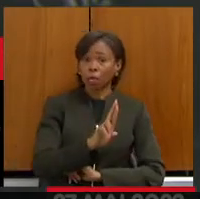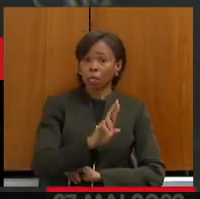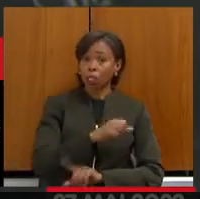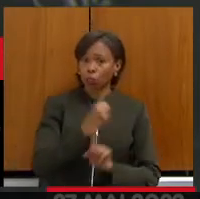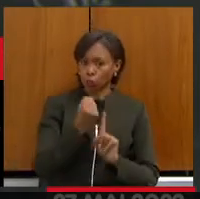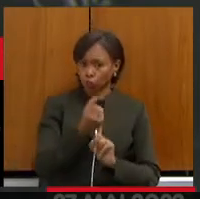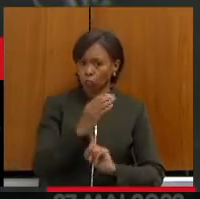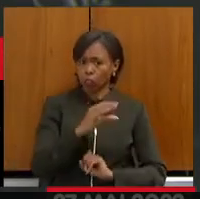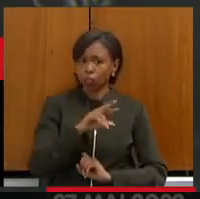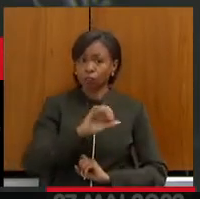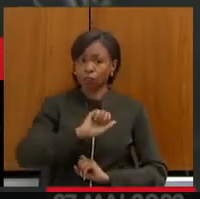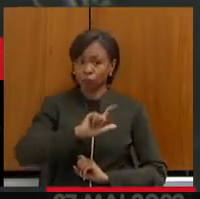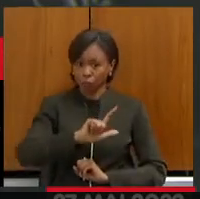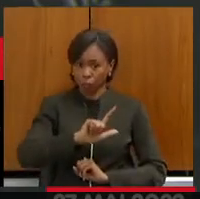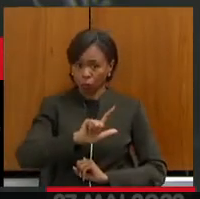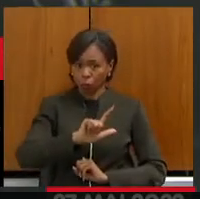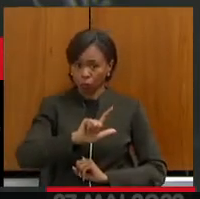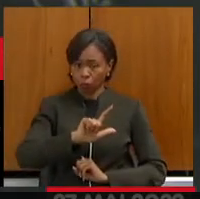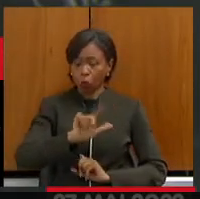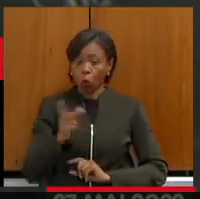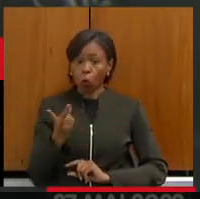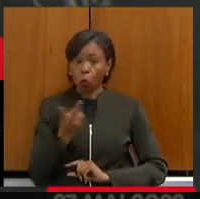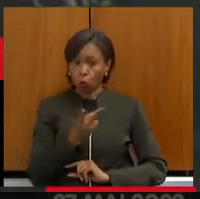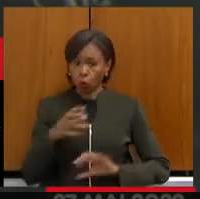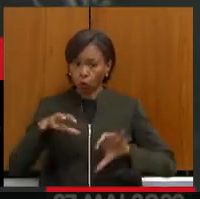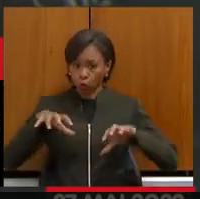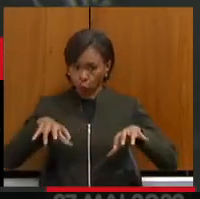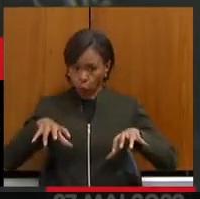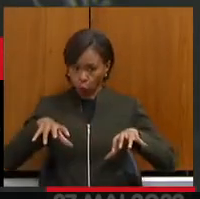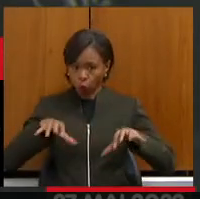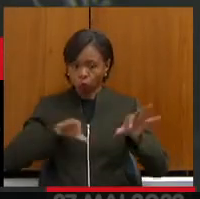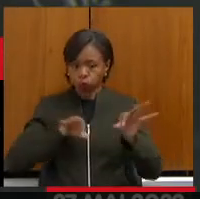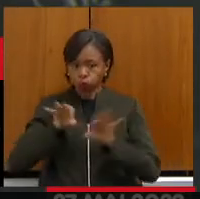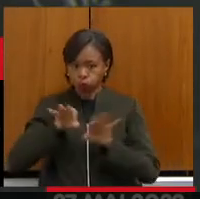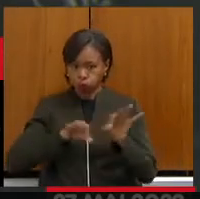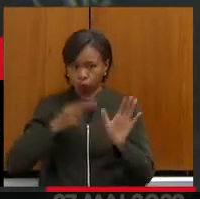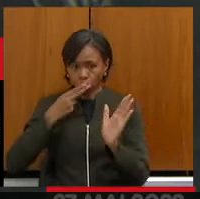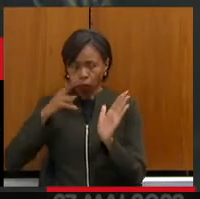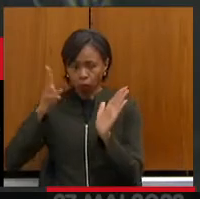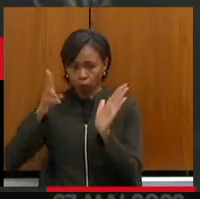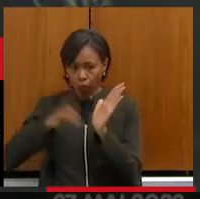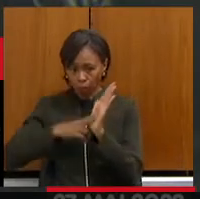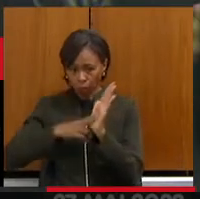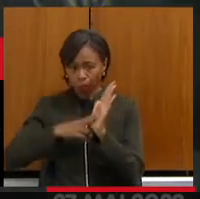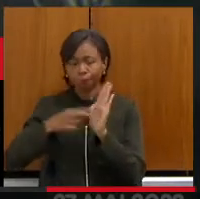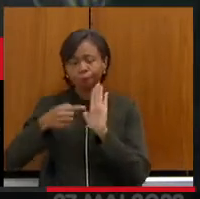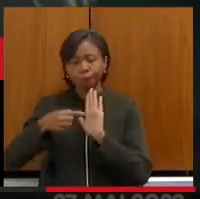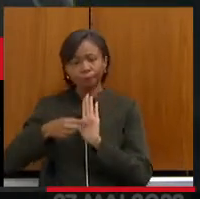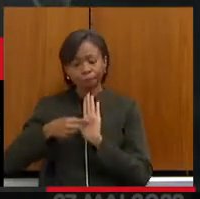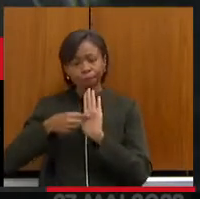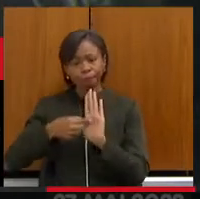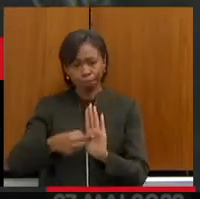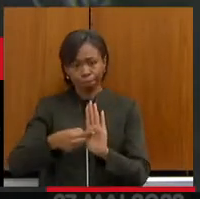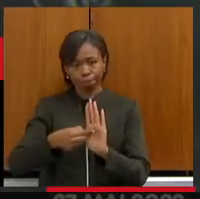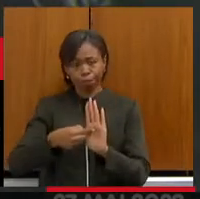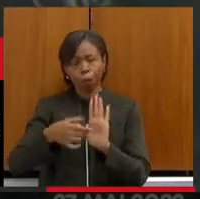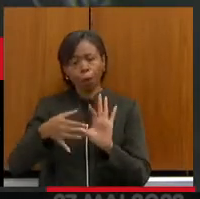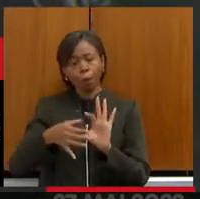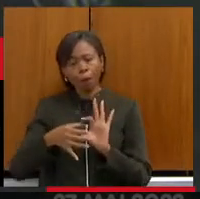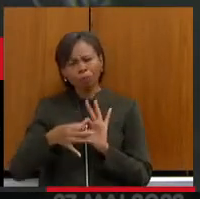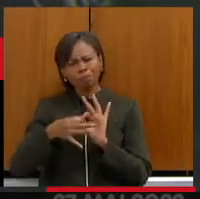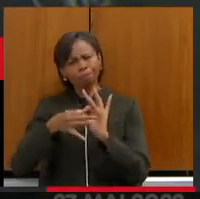colaboraram para a construção dessa carta vem a público propor à união de esforços